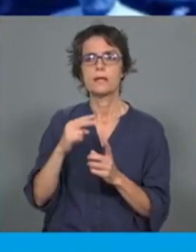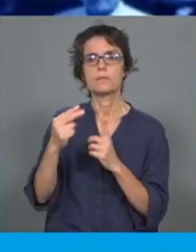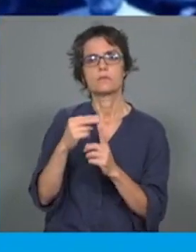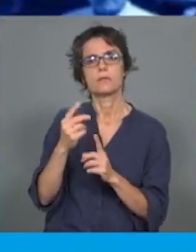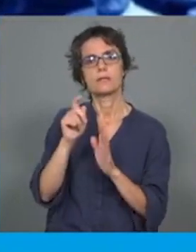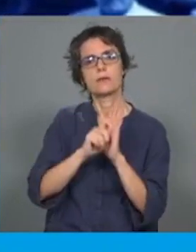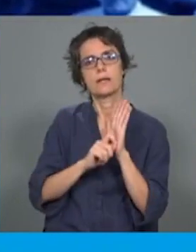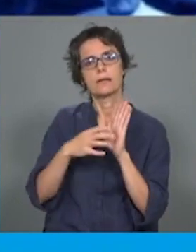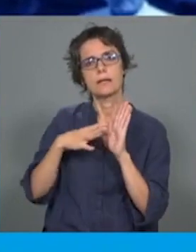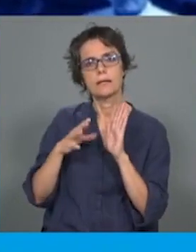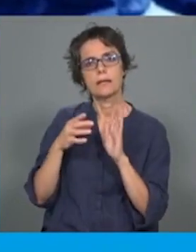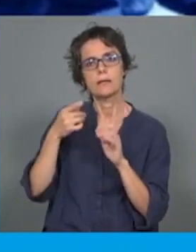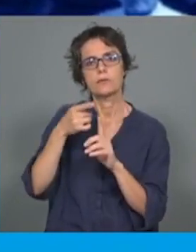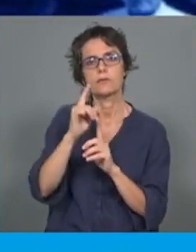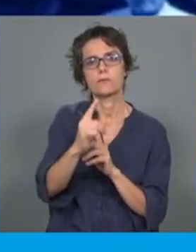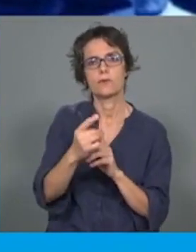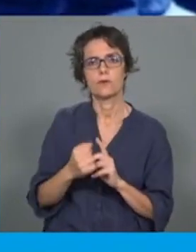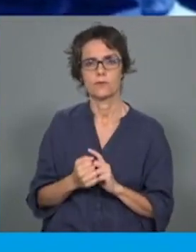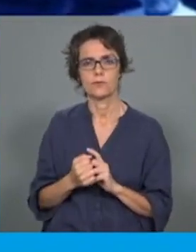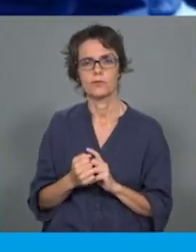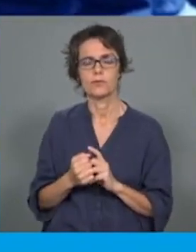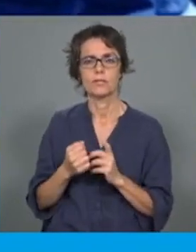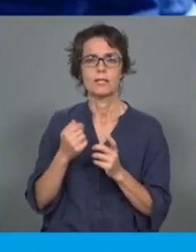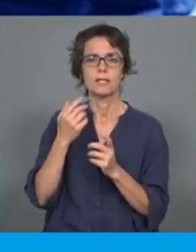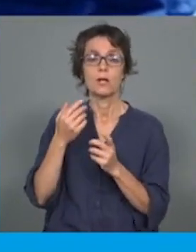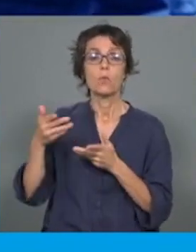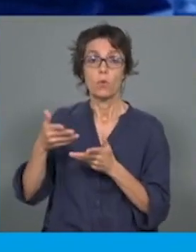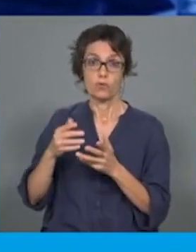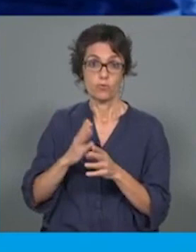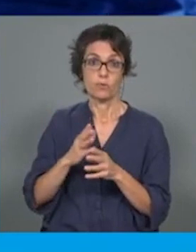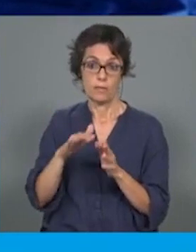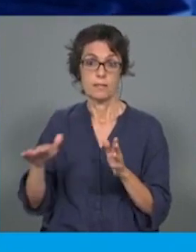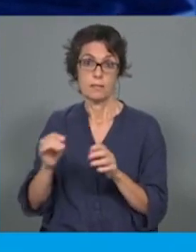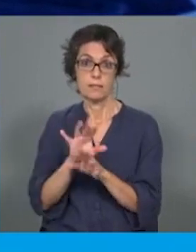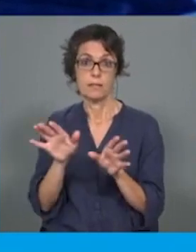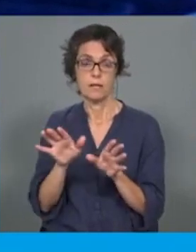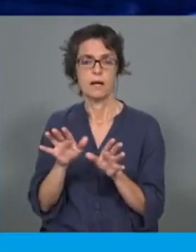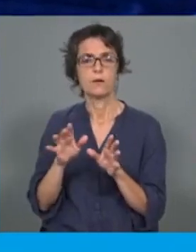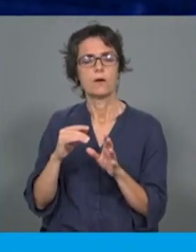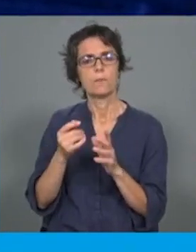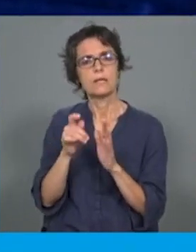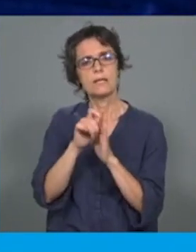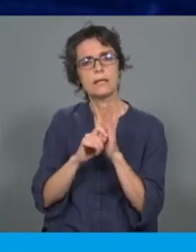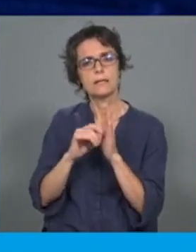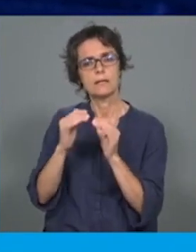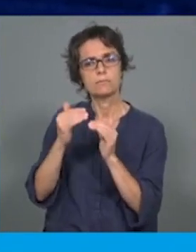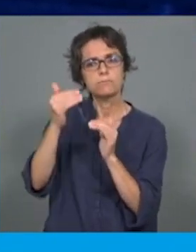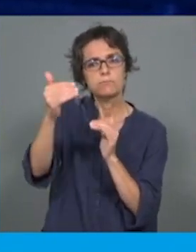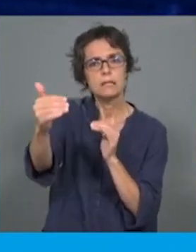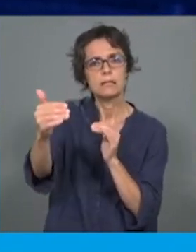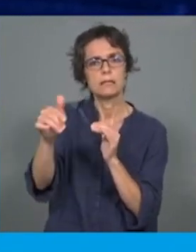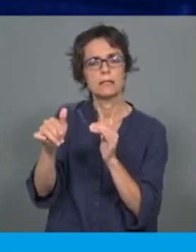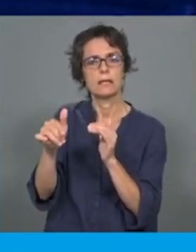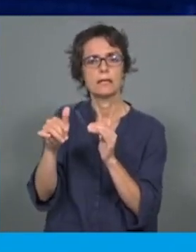além da ajuda da ciência, também ir mais além quando, mesmo com dor, a pessoa sofre. E, portanto,